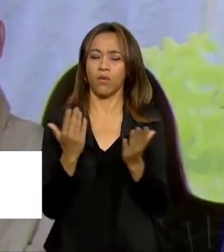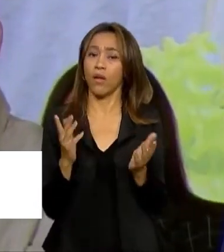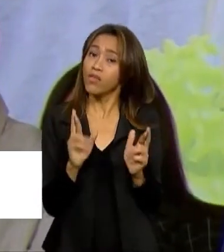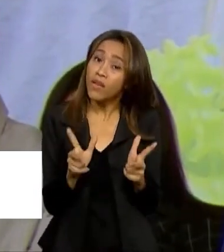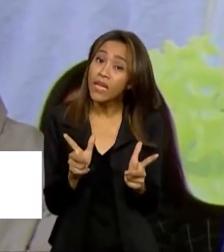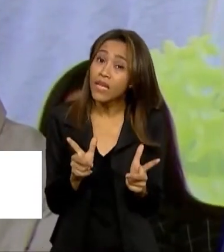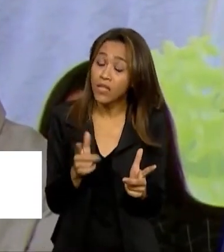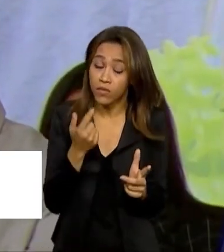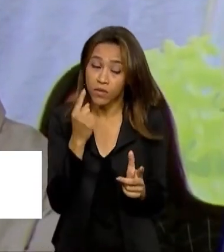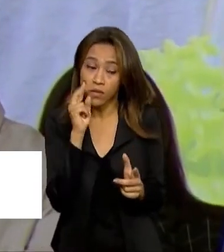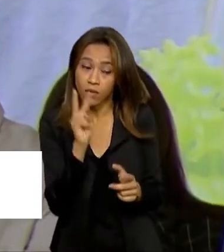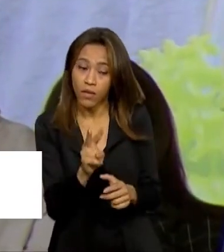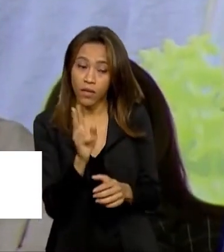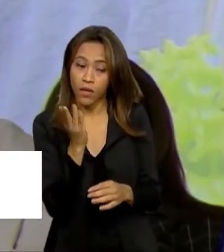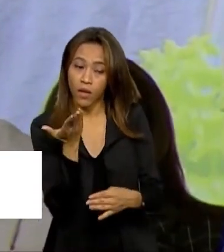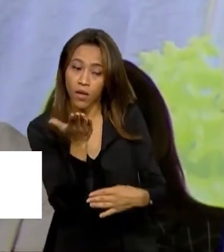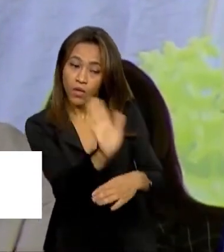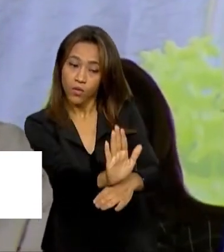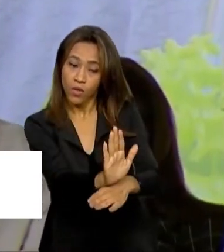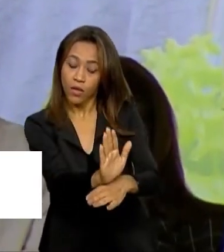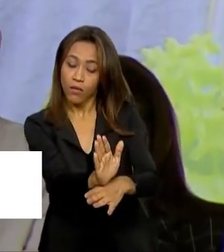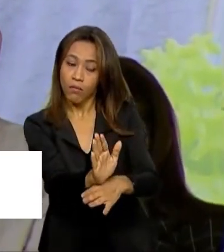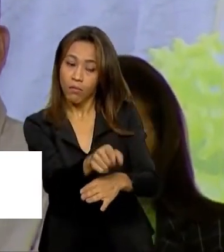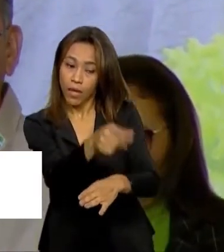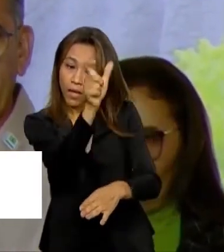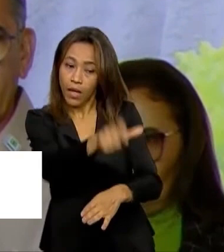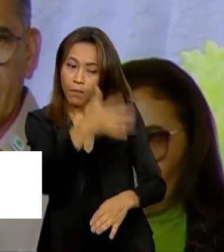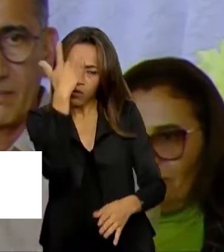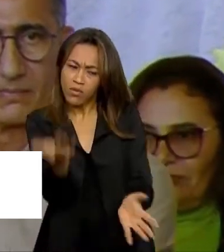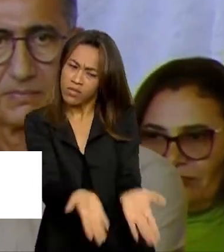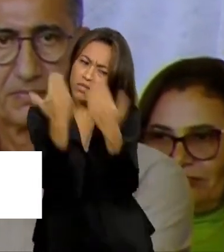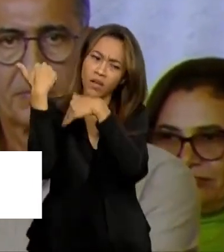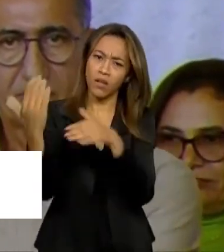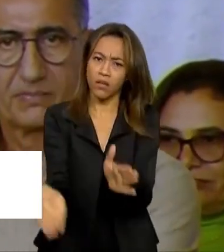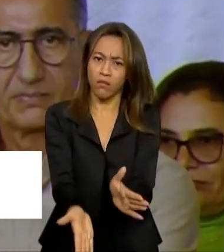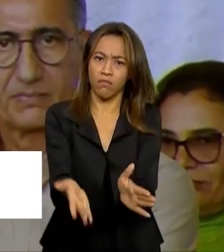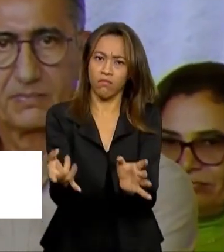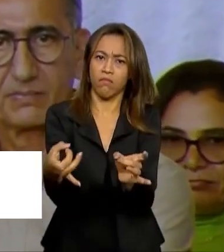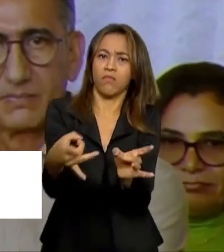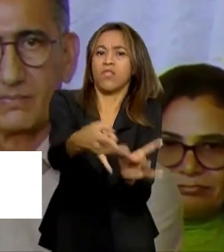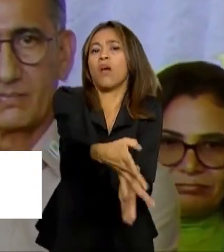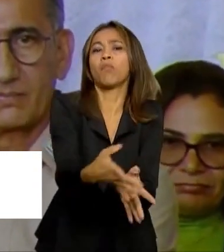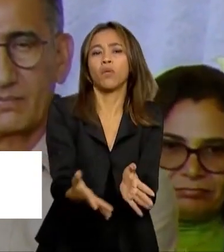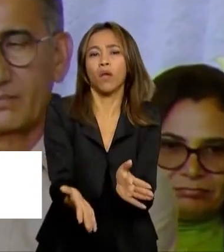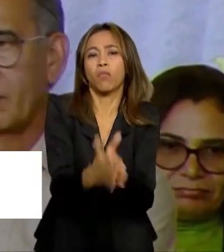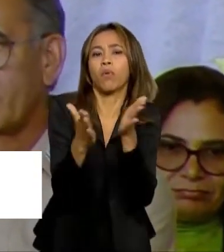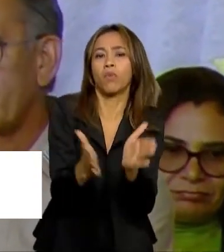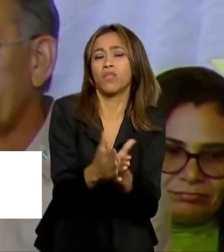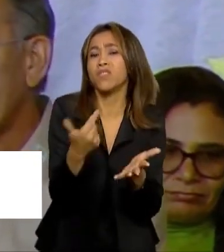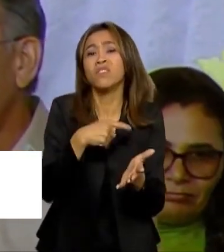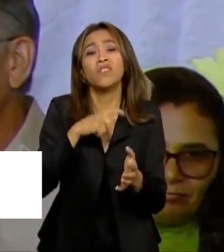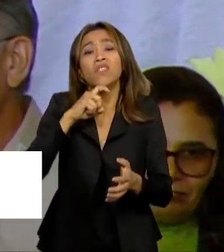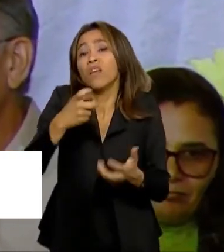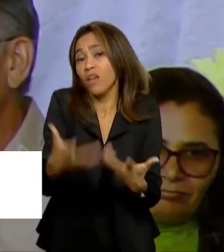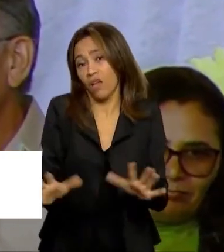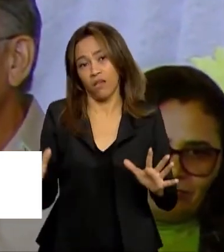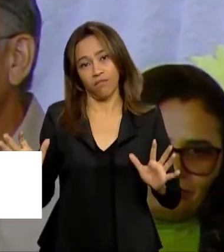querer ajudar as pessoas a sair da pobreza, porque ninguém quer ser pobre. Todo mundo quer viver